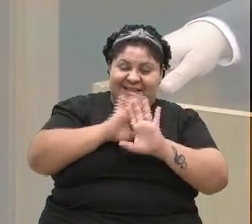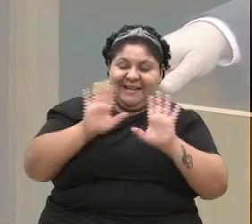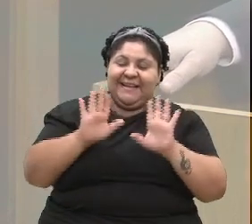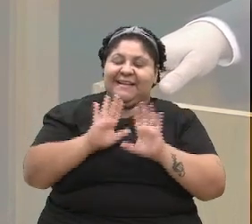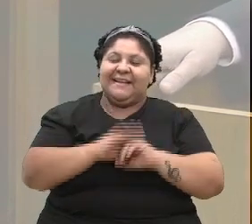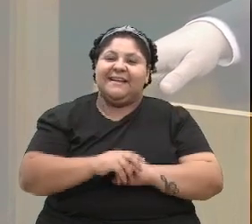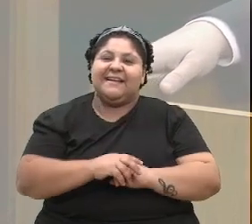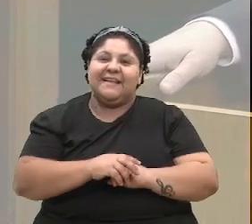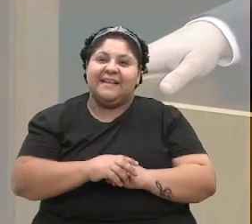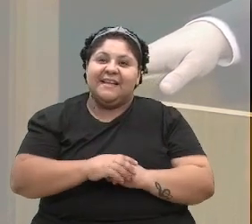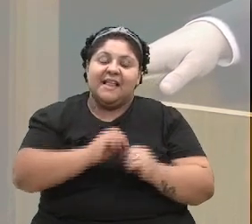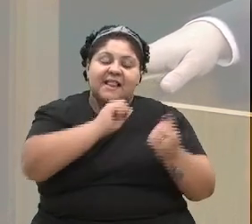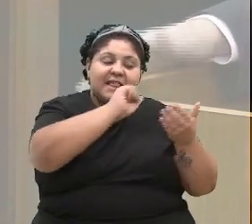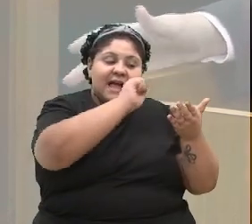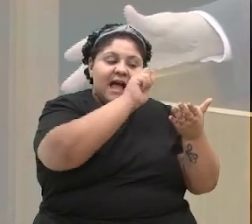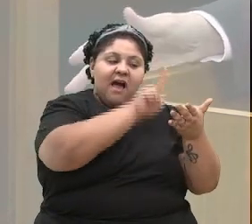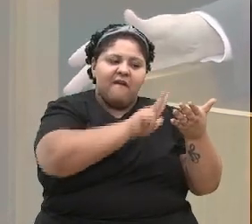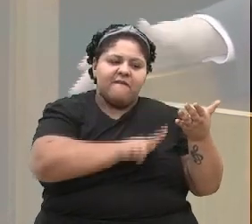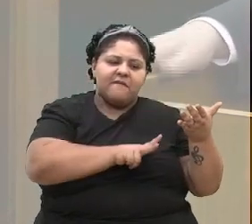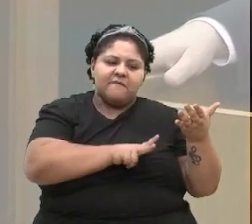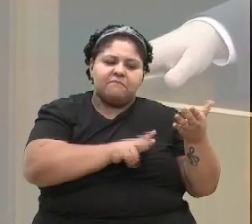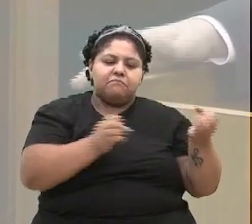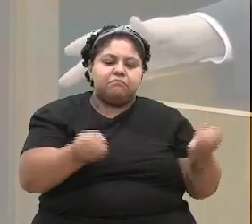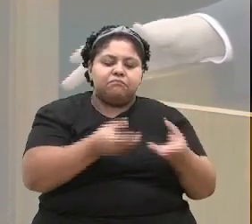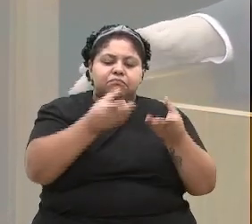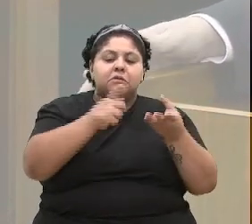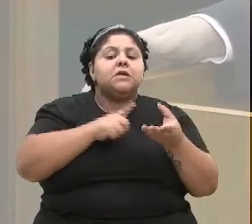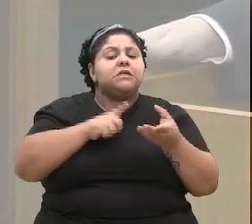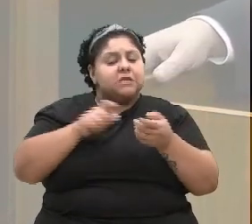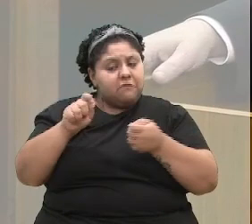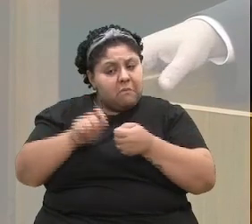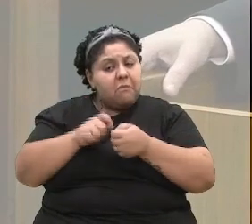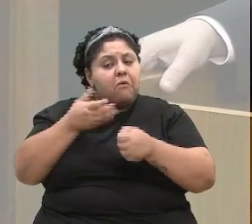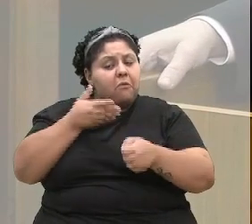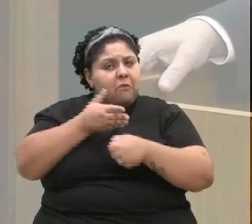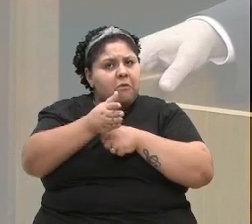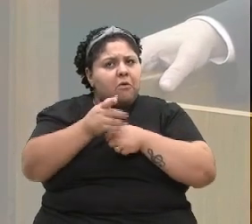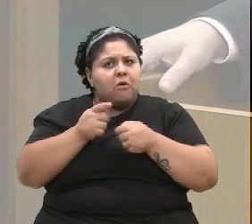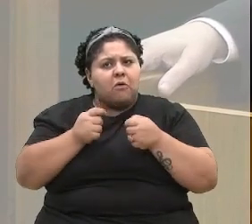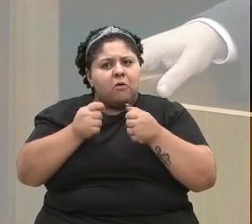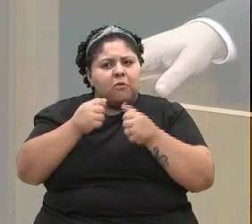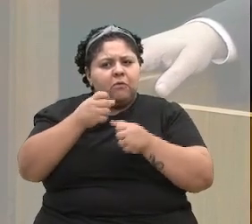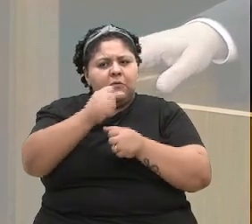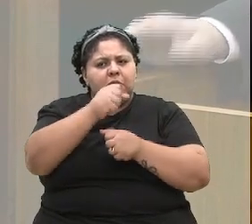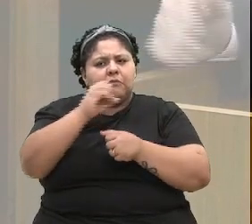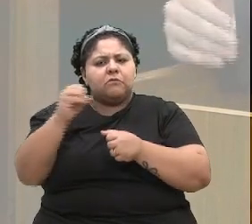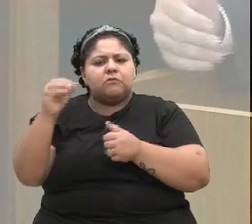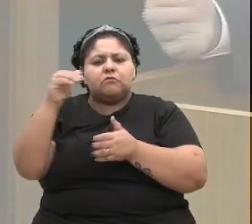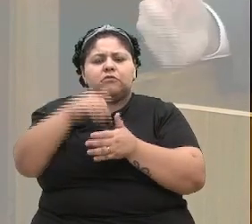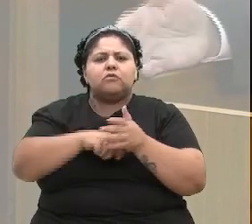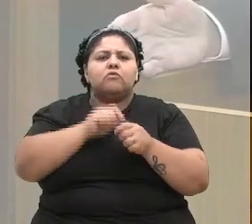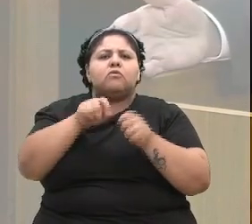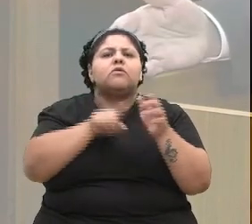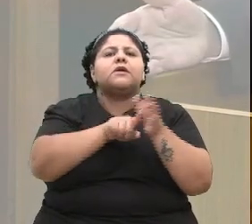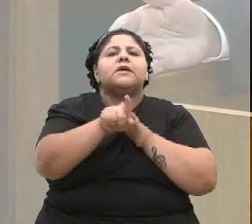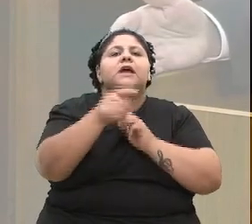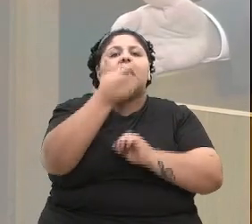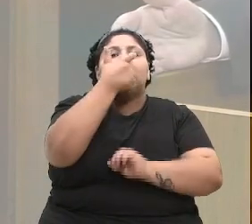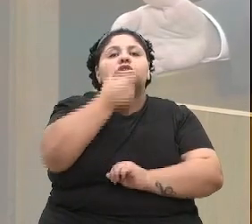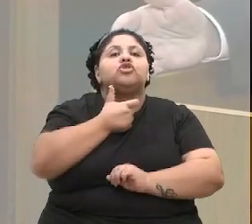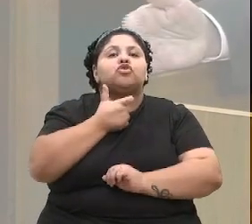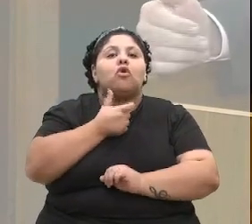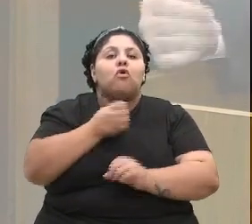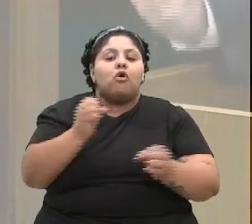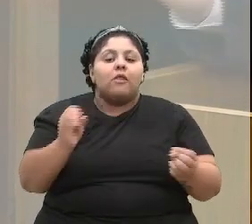da avaliação da festa. Teve uma boa participação, chegou a quase 800 votos, e eu perguntei o que você achou da festa